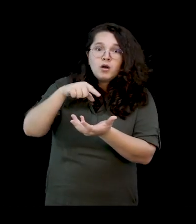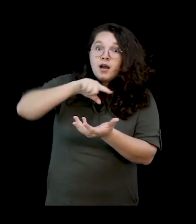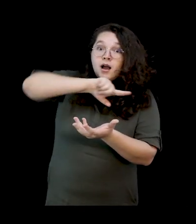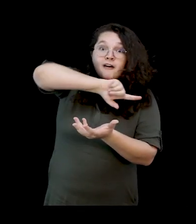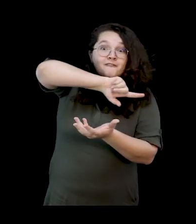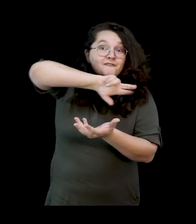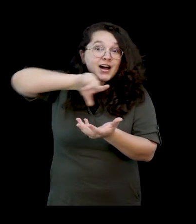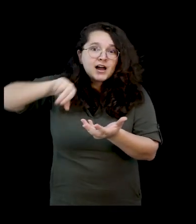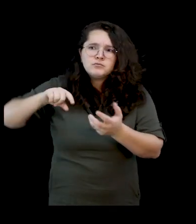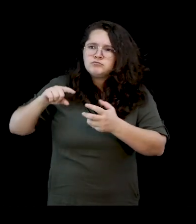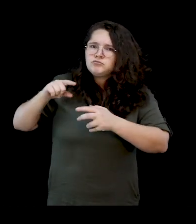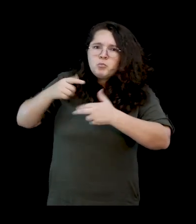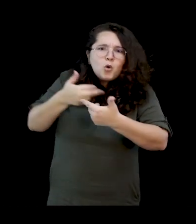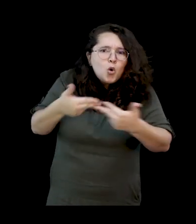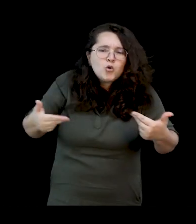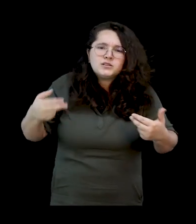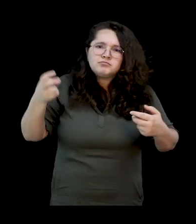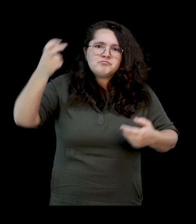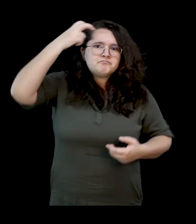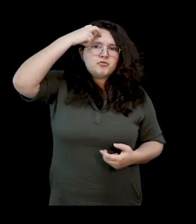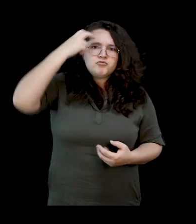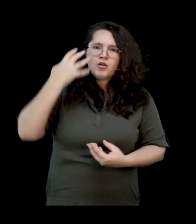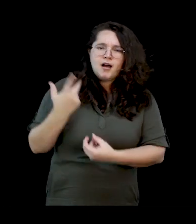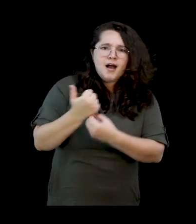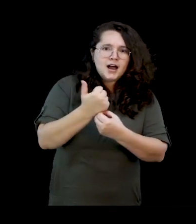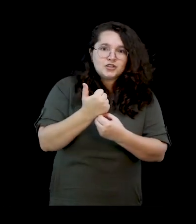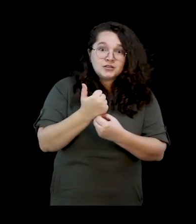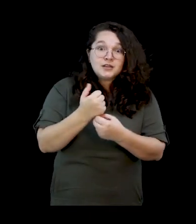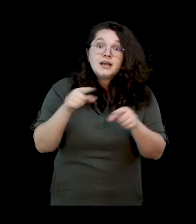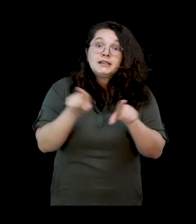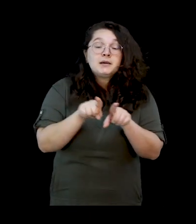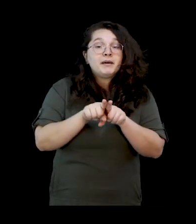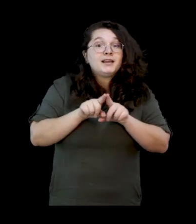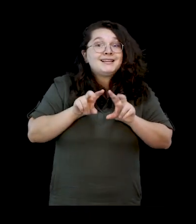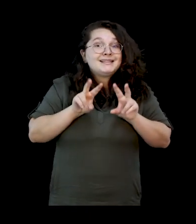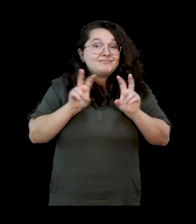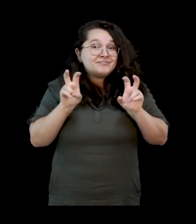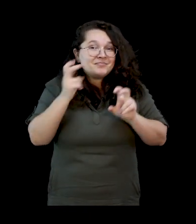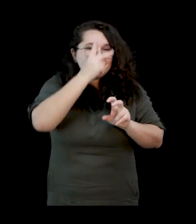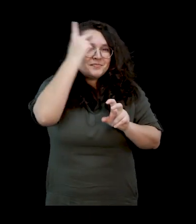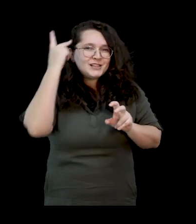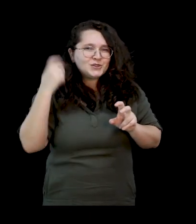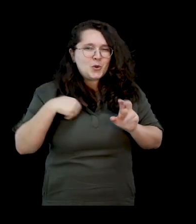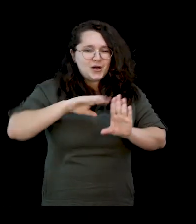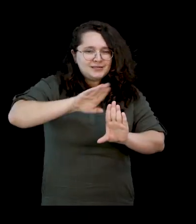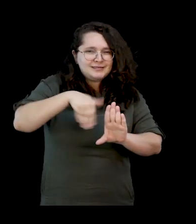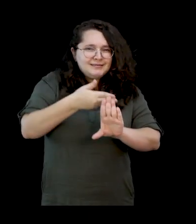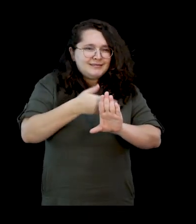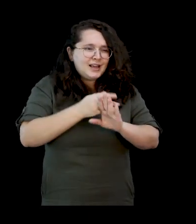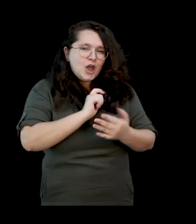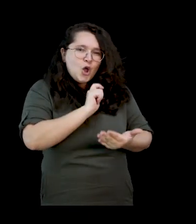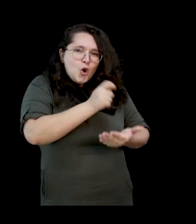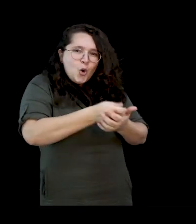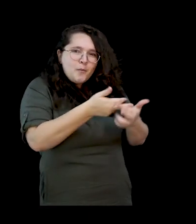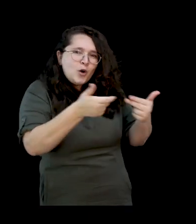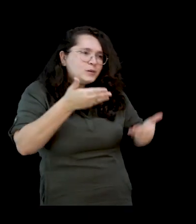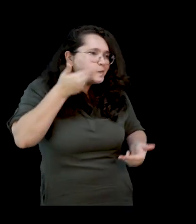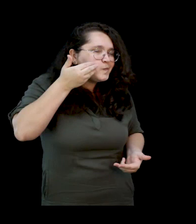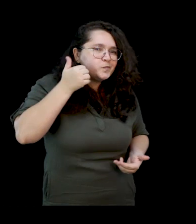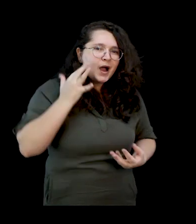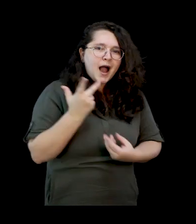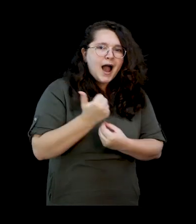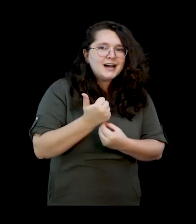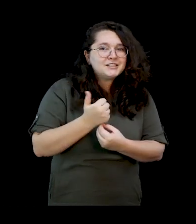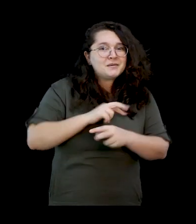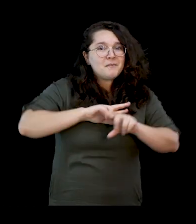superpovoado de objetos culturais, superpovoado de consumidores culturais, o que não quer dizer usuários culturais, e